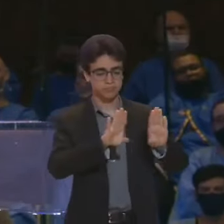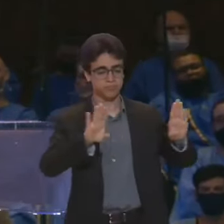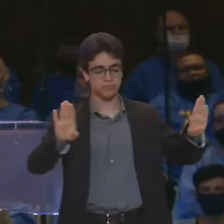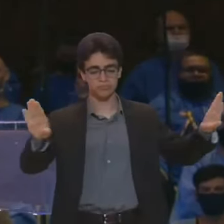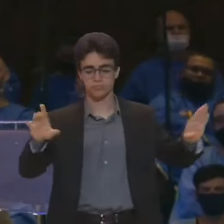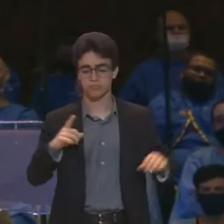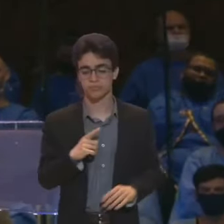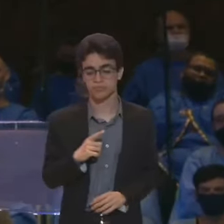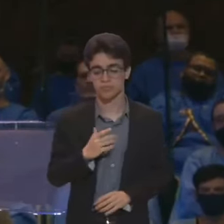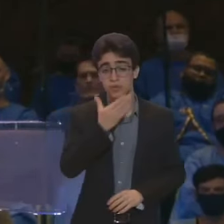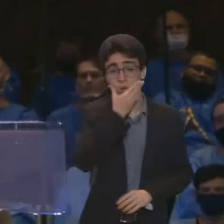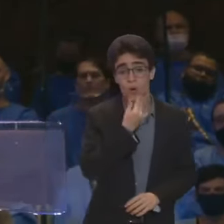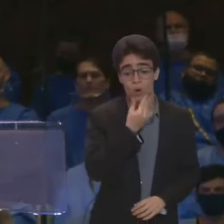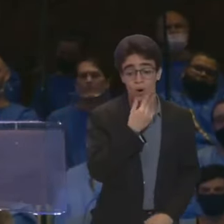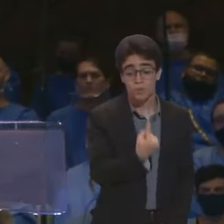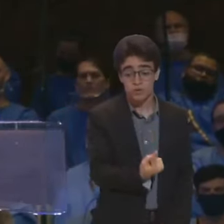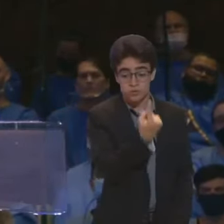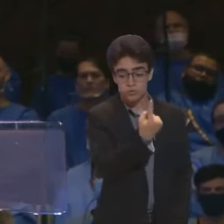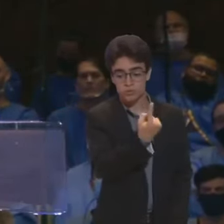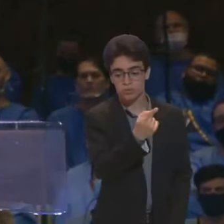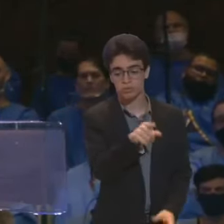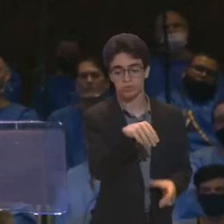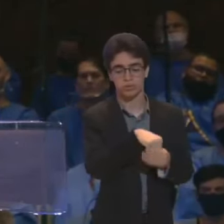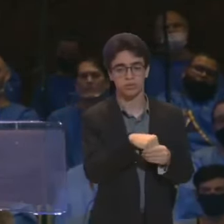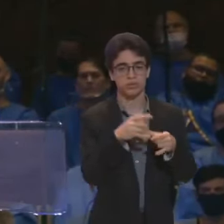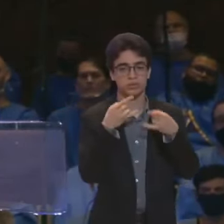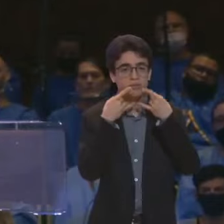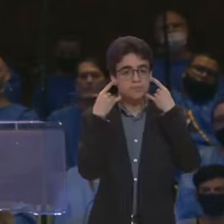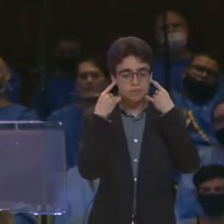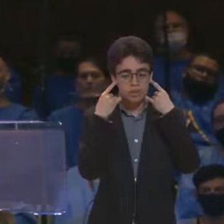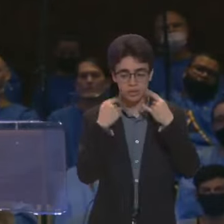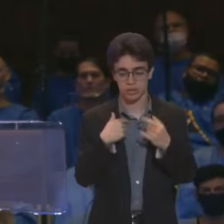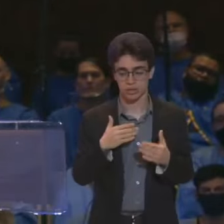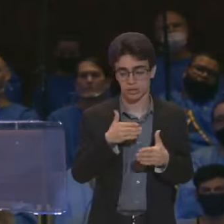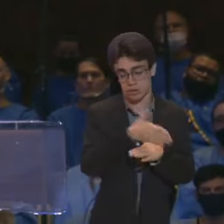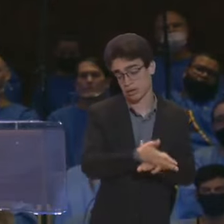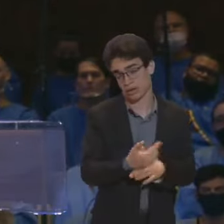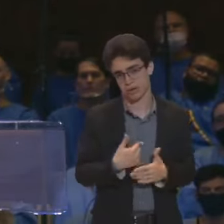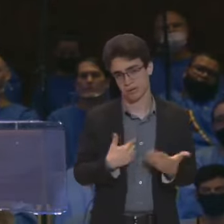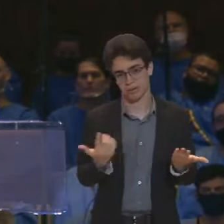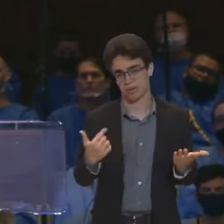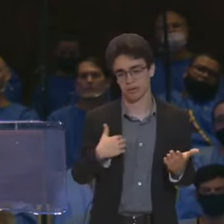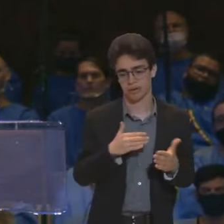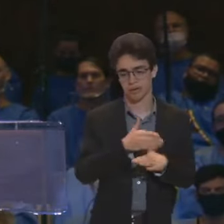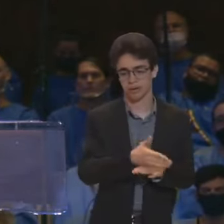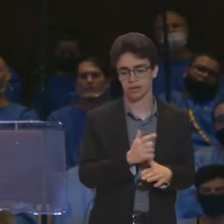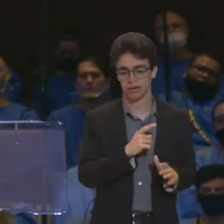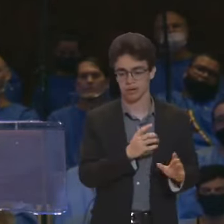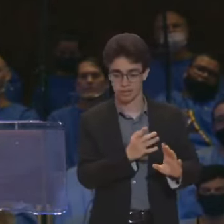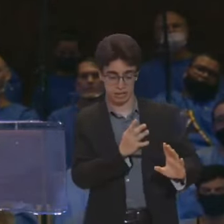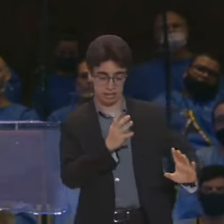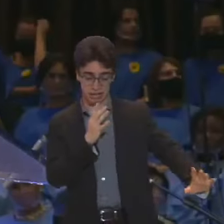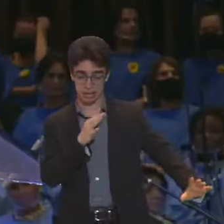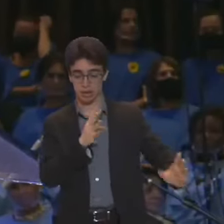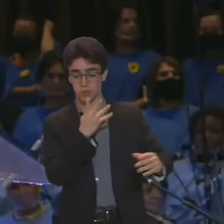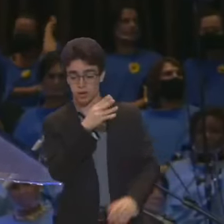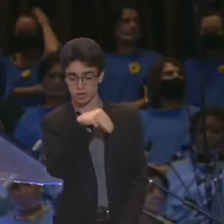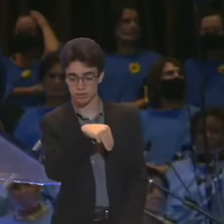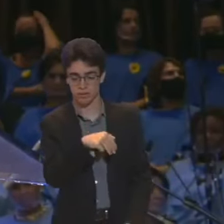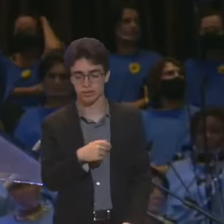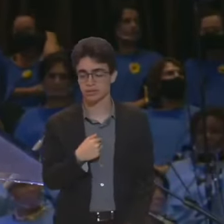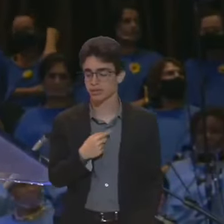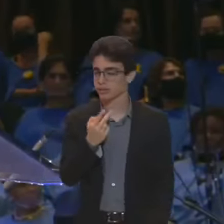elevador, tinha um homem dentro do elevador, de máscara. E eu fui entrando, naturalmente. Aquele negócio de 4 metros de comprimento, ele olhou e